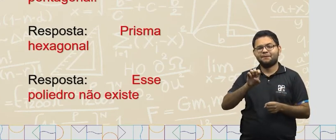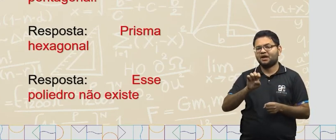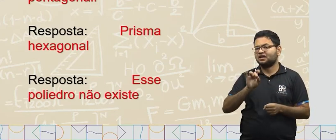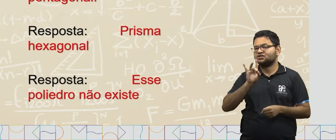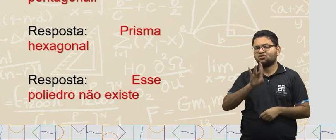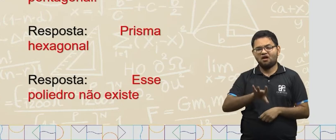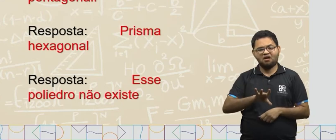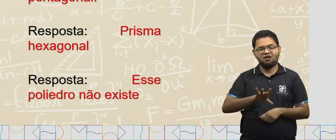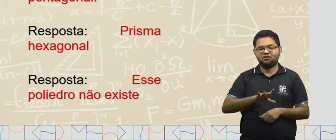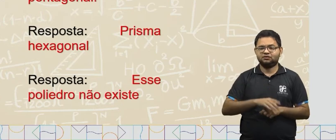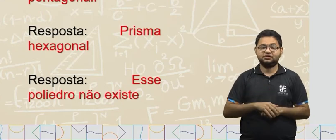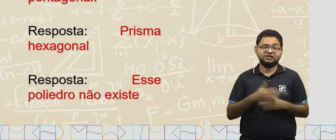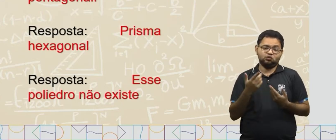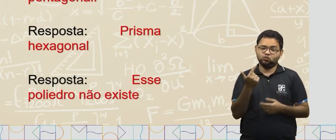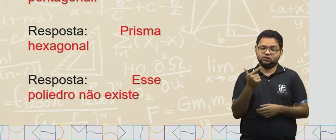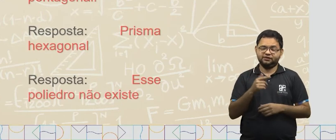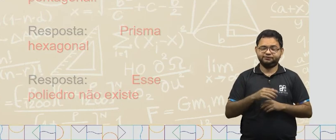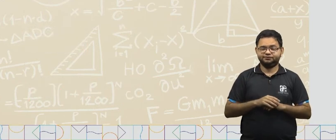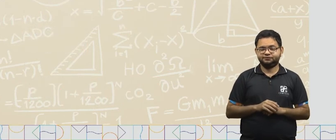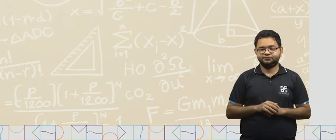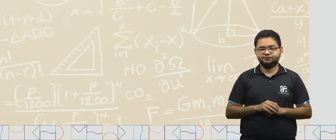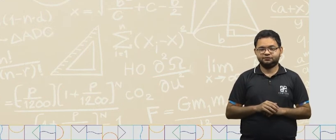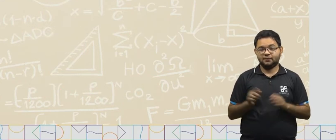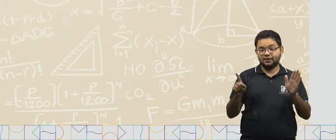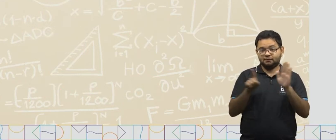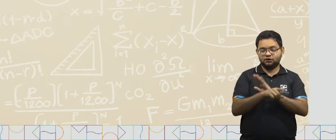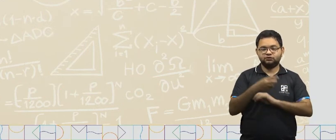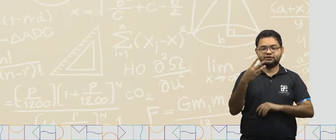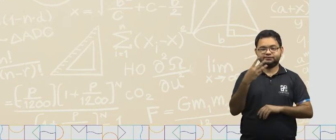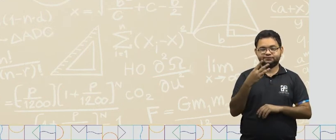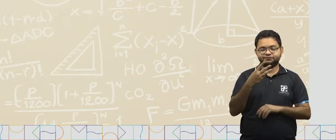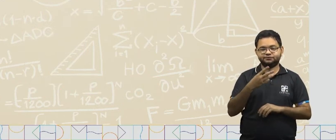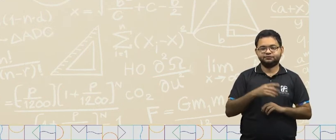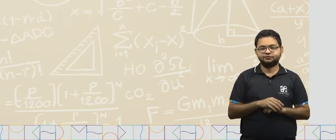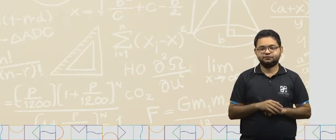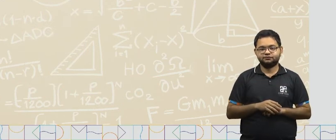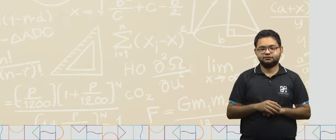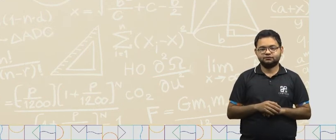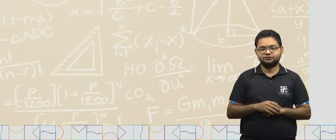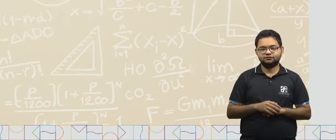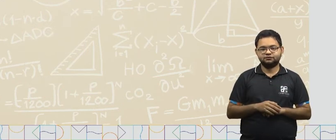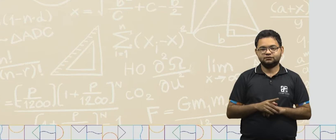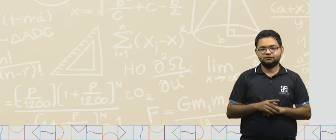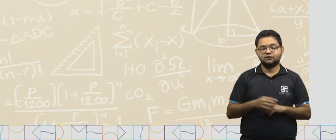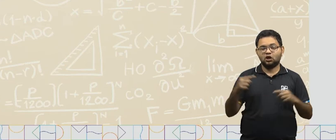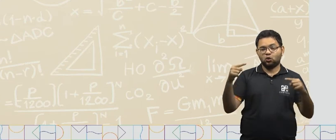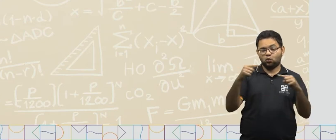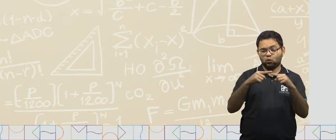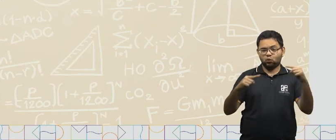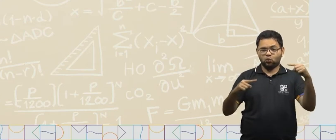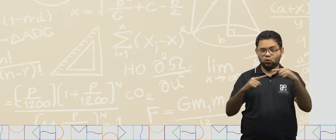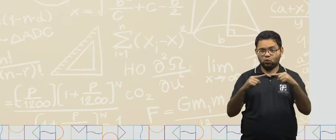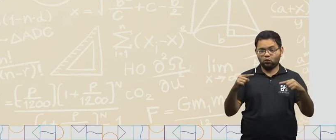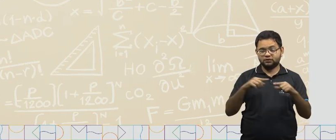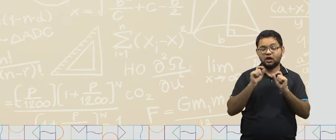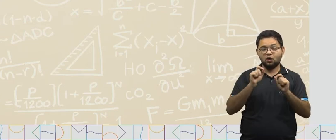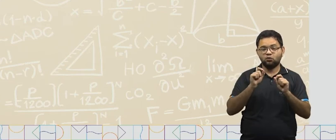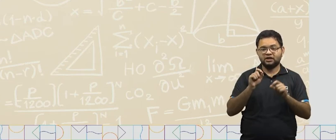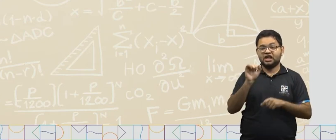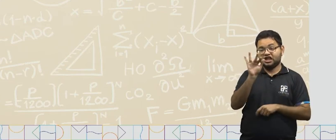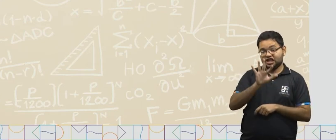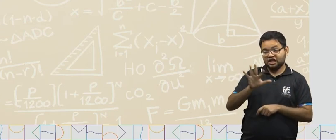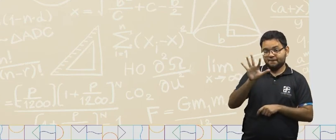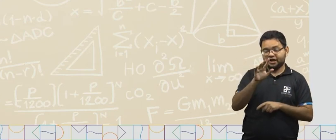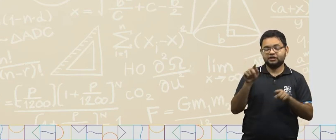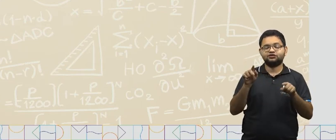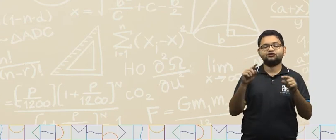Então, esse poliedro não existe, não é? Atividade número 3. Vamos ligar os nomes dos sólidos